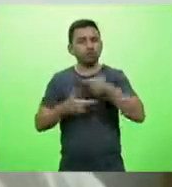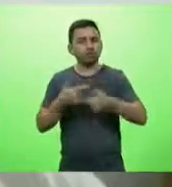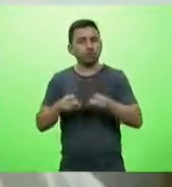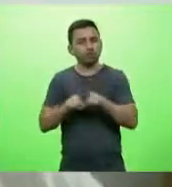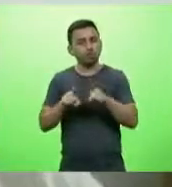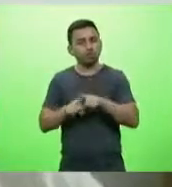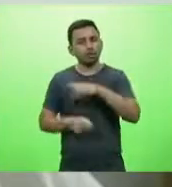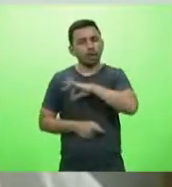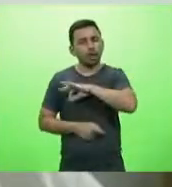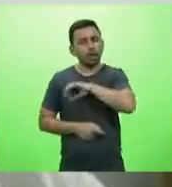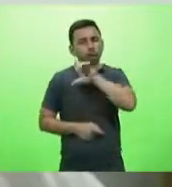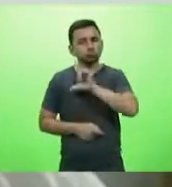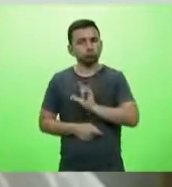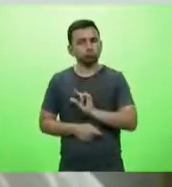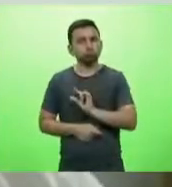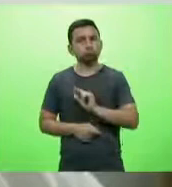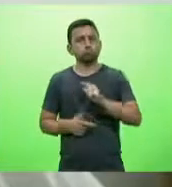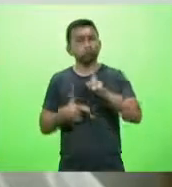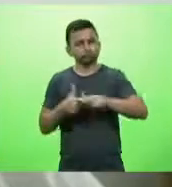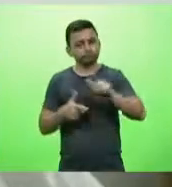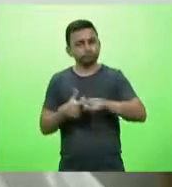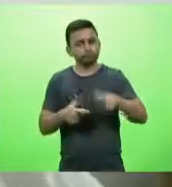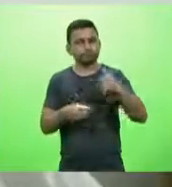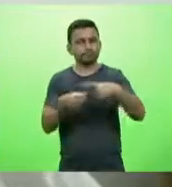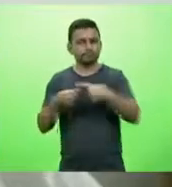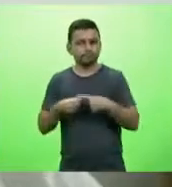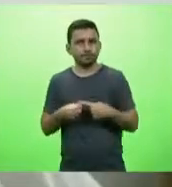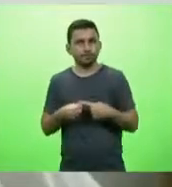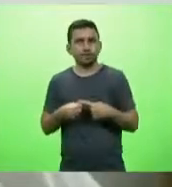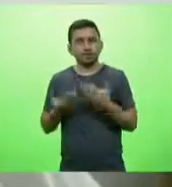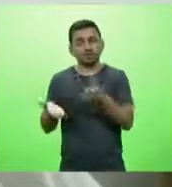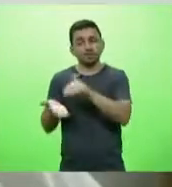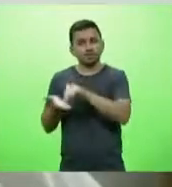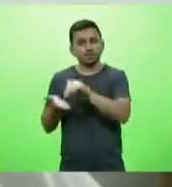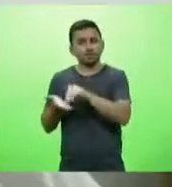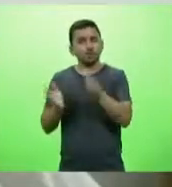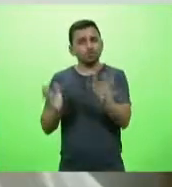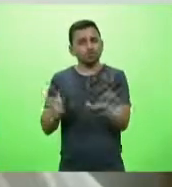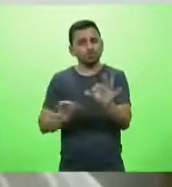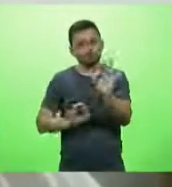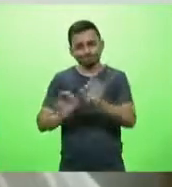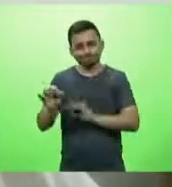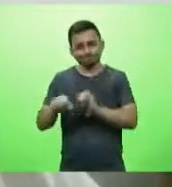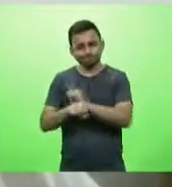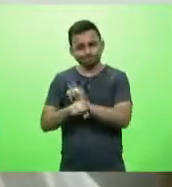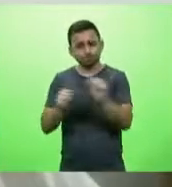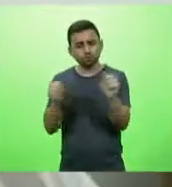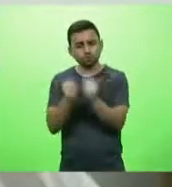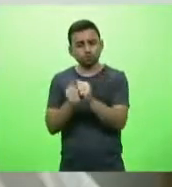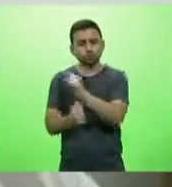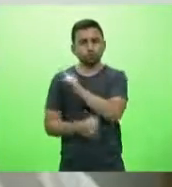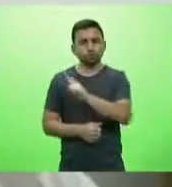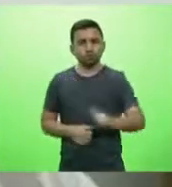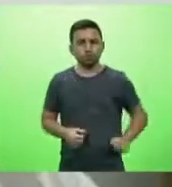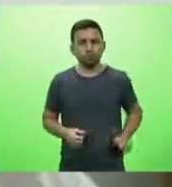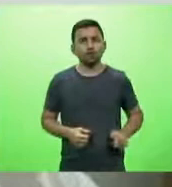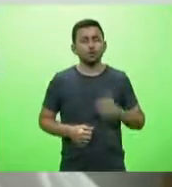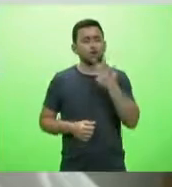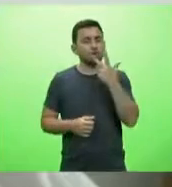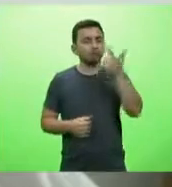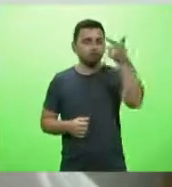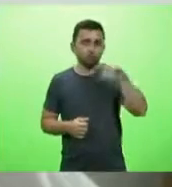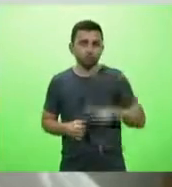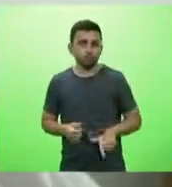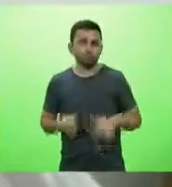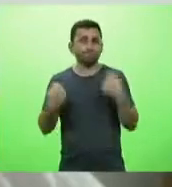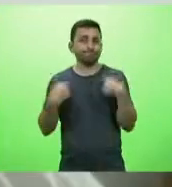renda, e isso bate no município. O secretário nos informou que estão tratando disso junto ao governador. Também reiteramos a necessidade